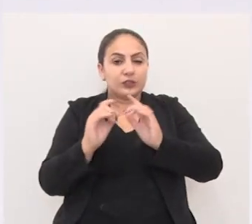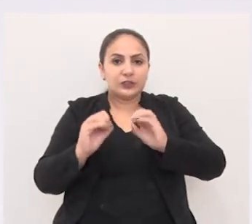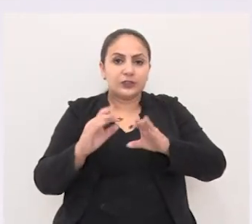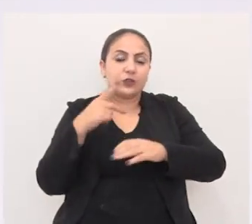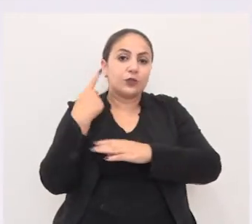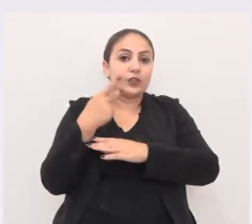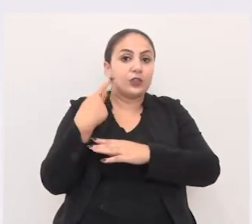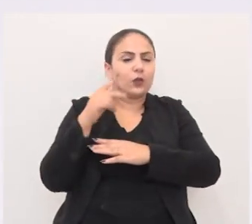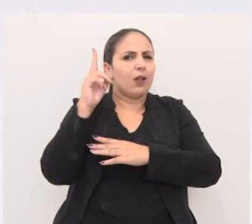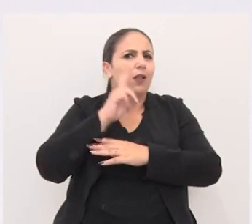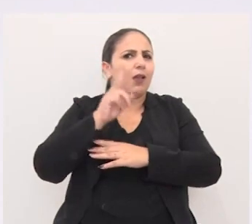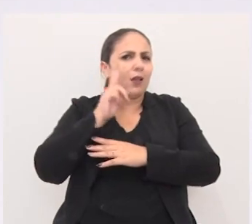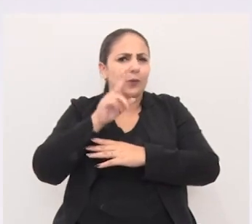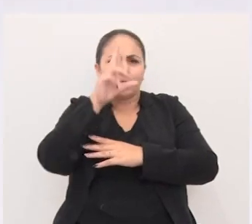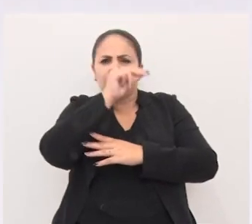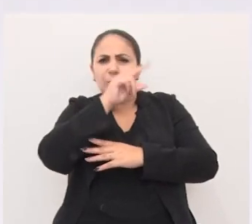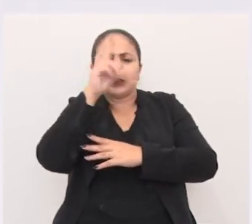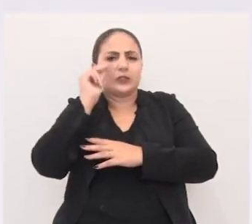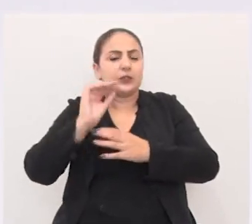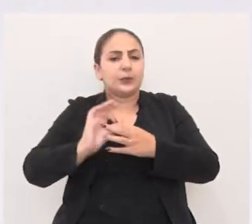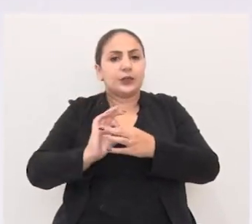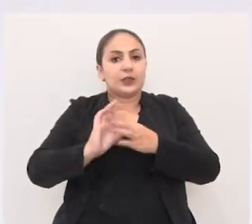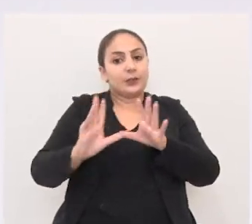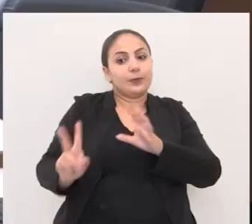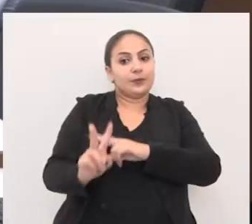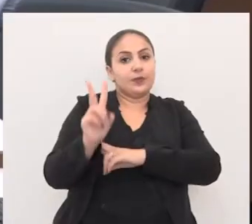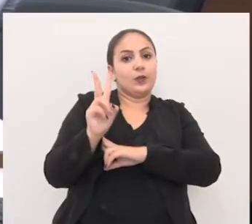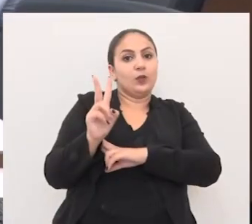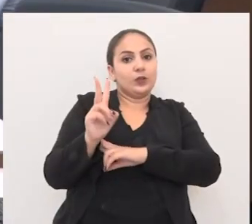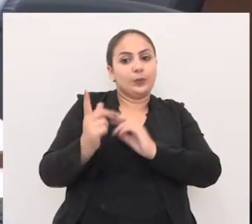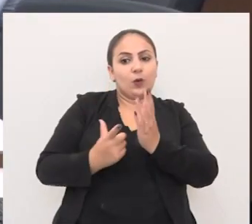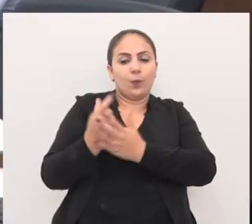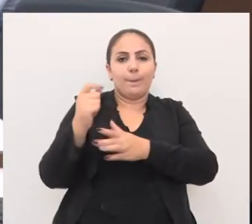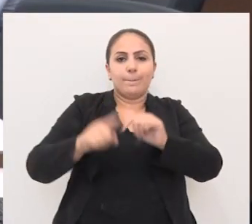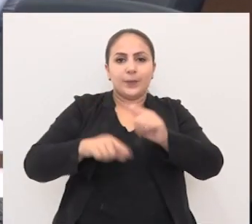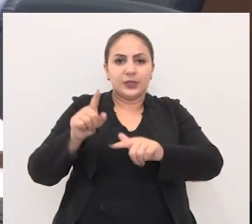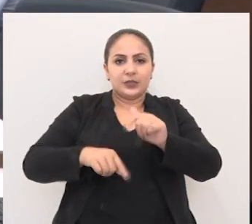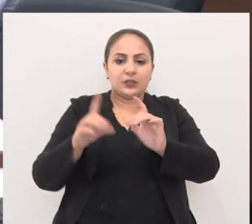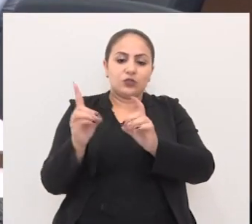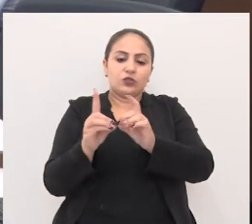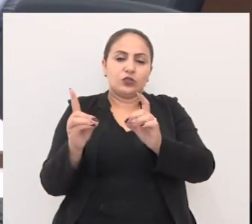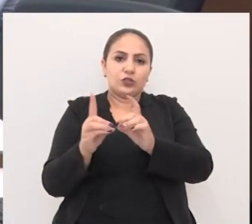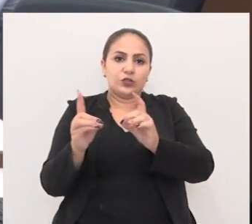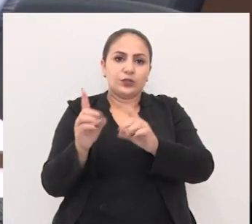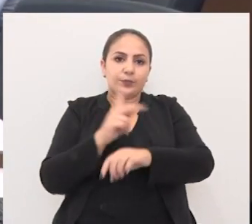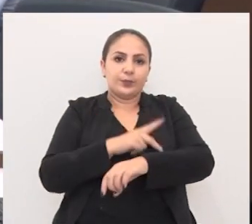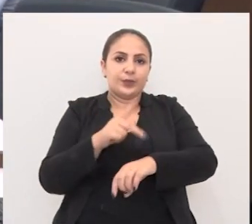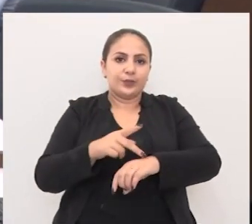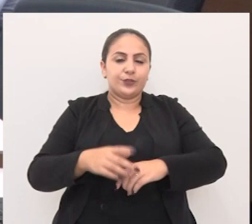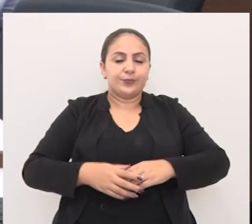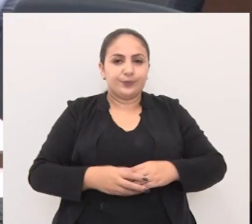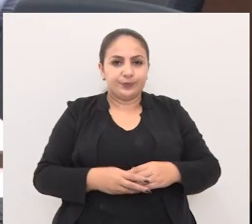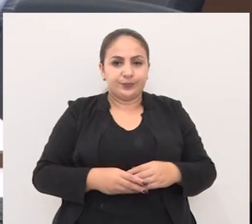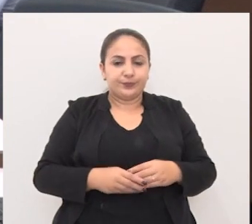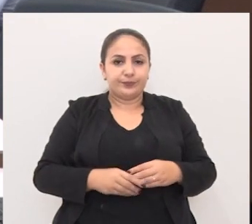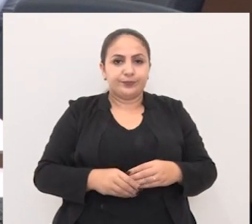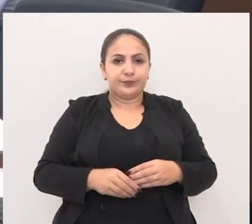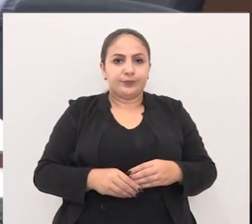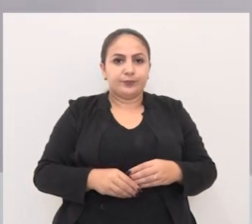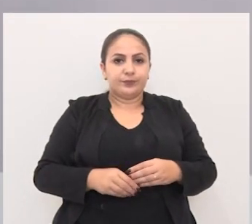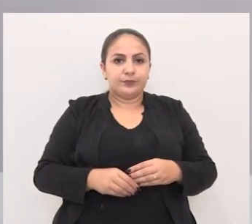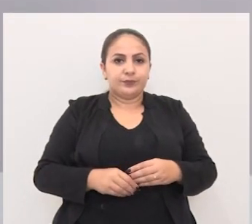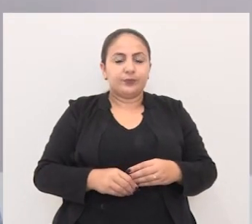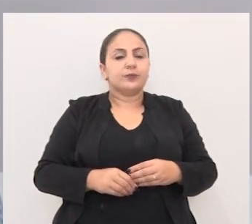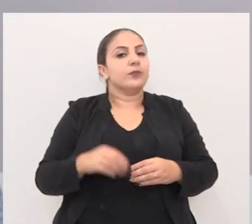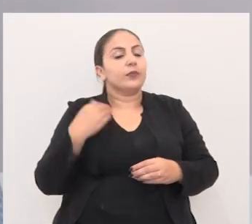vereador lembra ainda que o Executivo dispõe de valores para a compra de materiais didáticos pedagógicos. Inclusive,